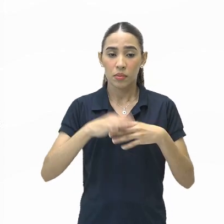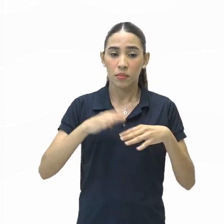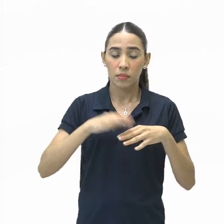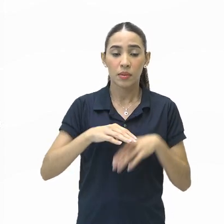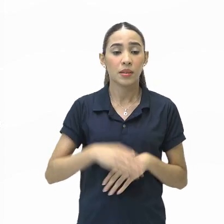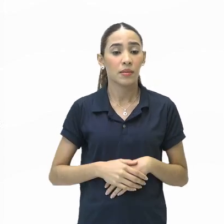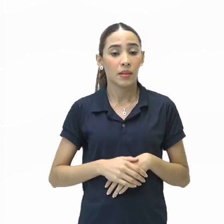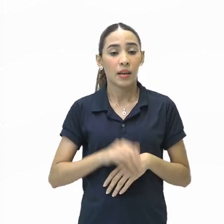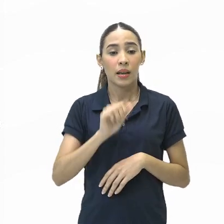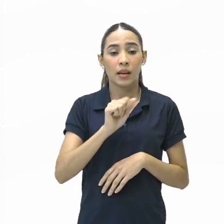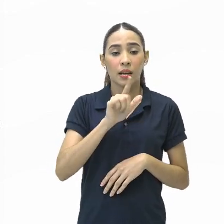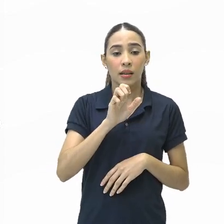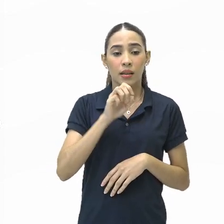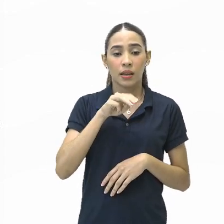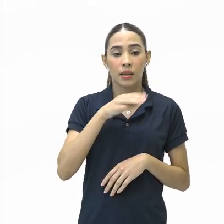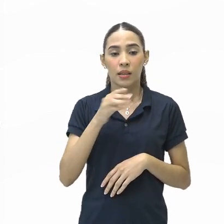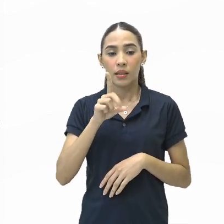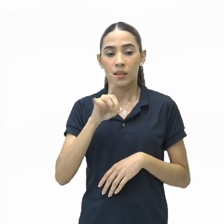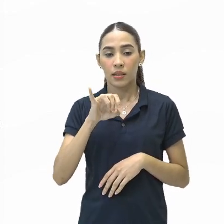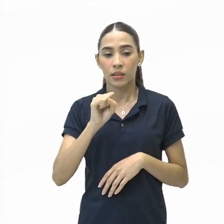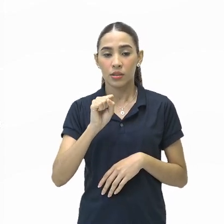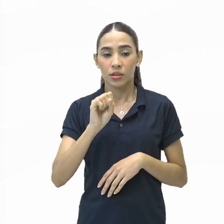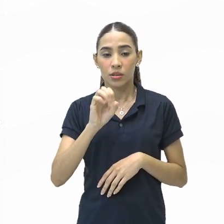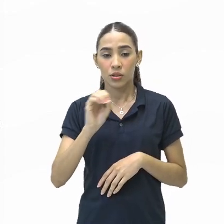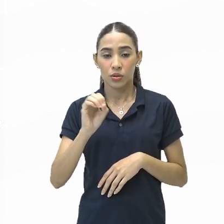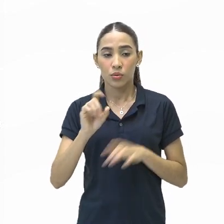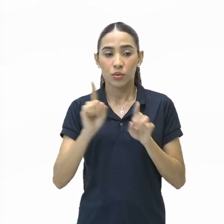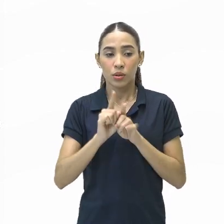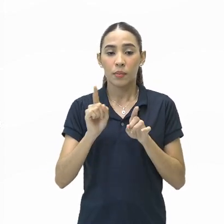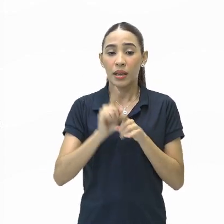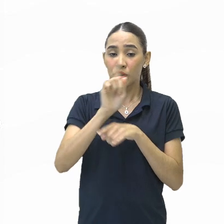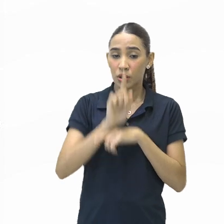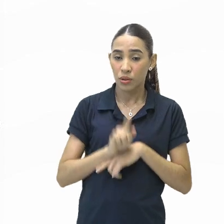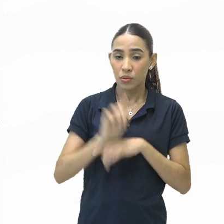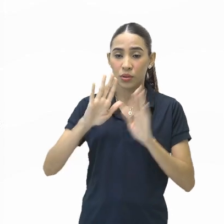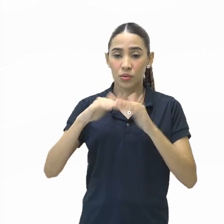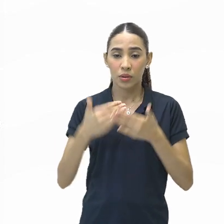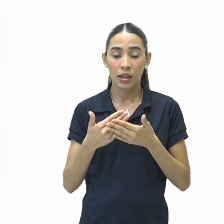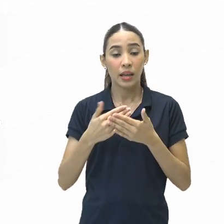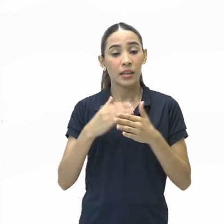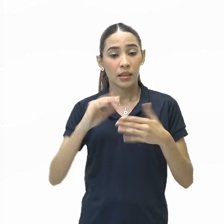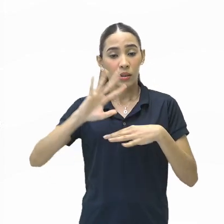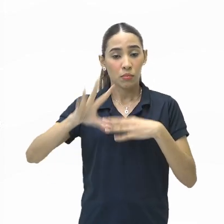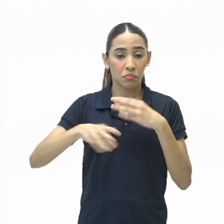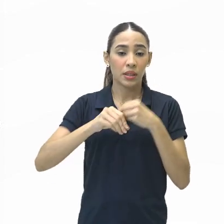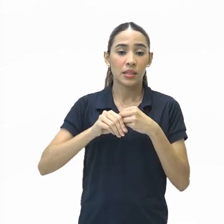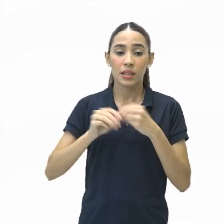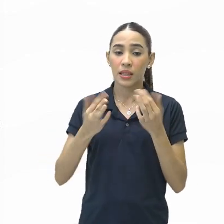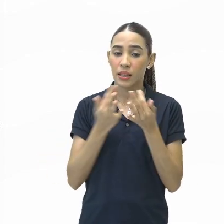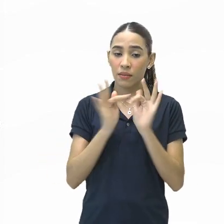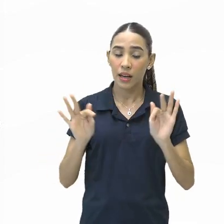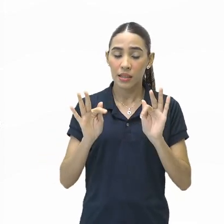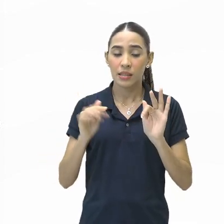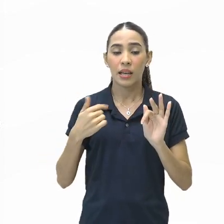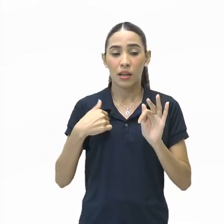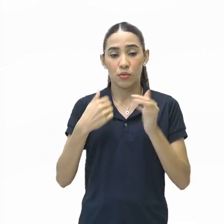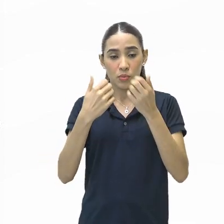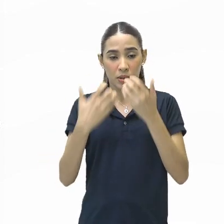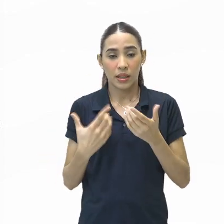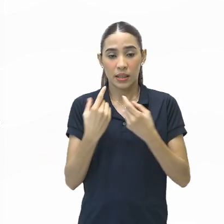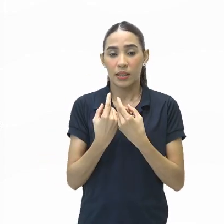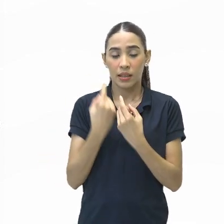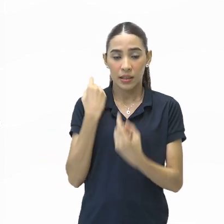Além disso, foi gestora escolar. Eu acrescentei uma informação, né, de algo que eu já disse antes, que ela foi